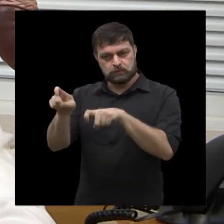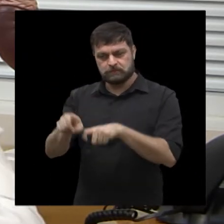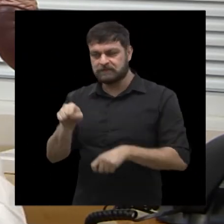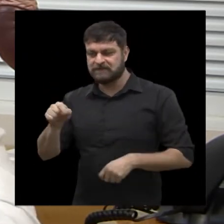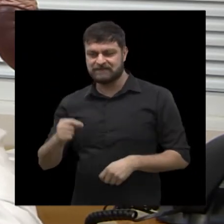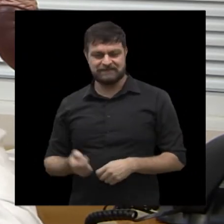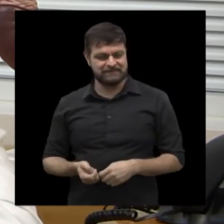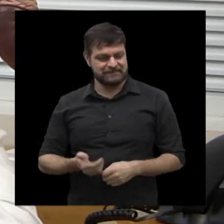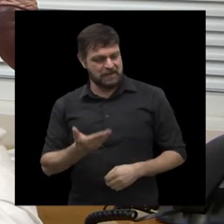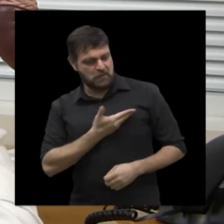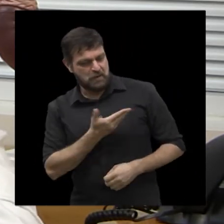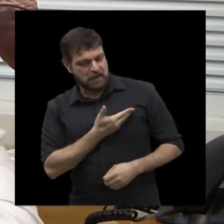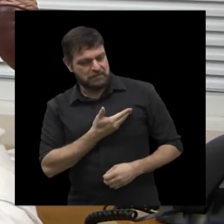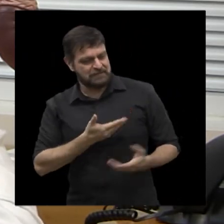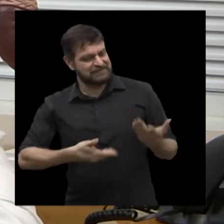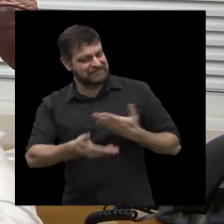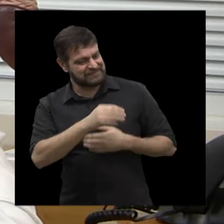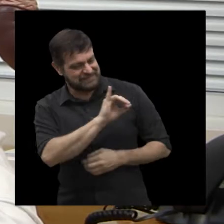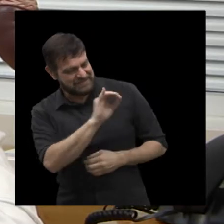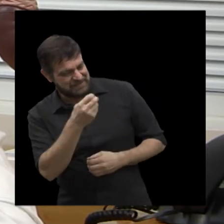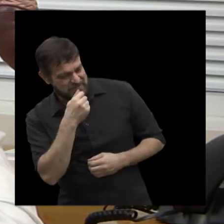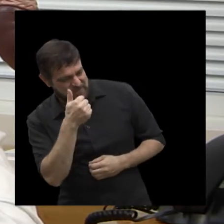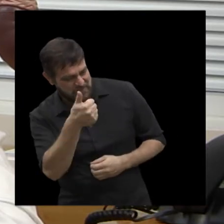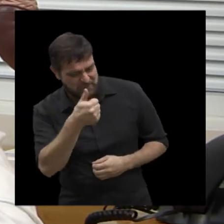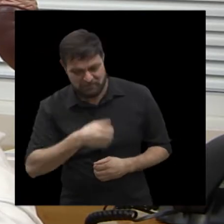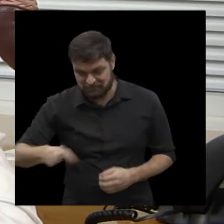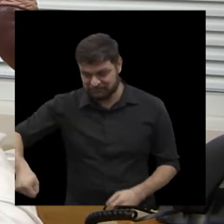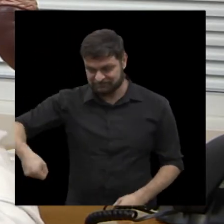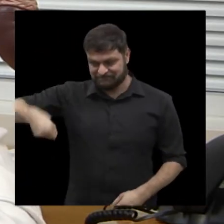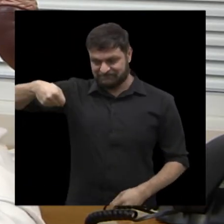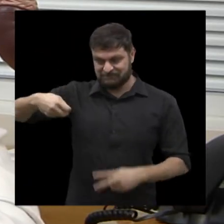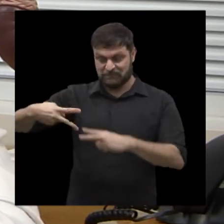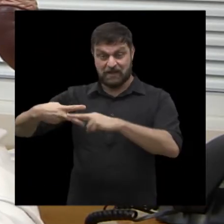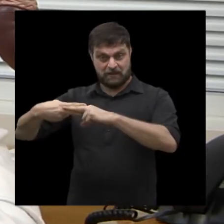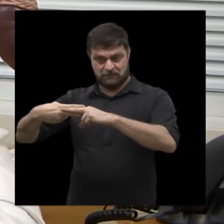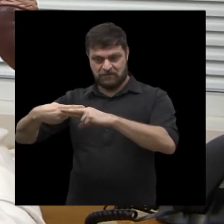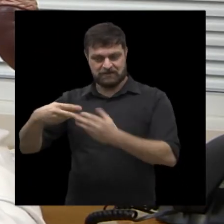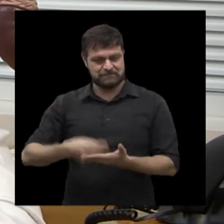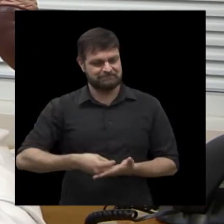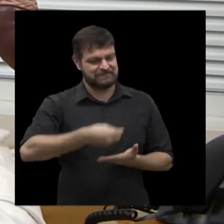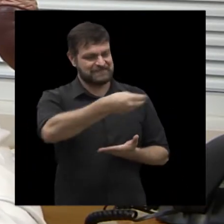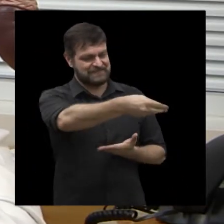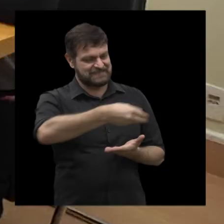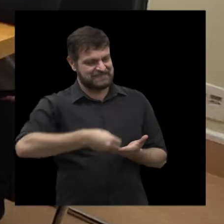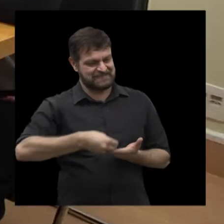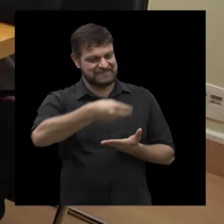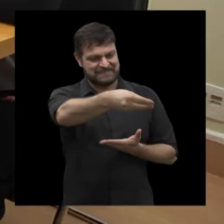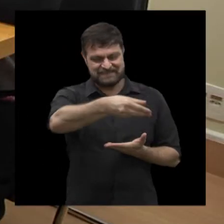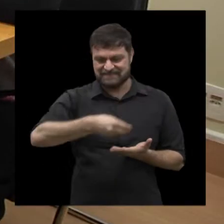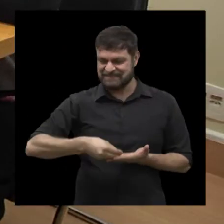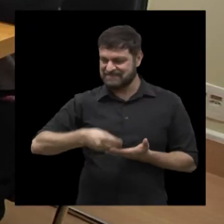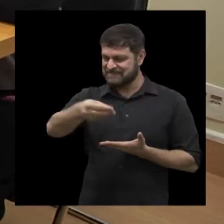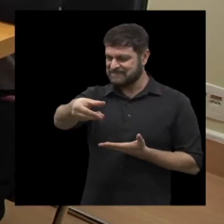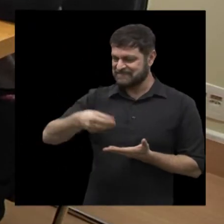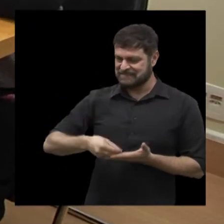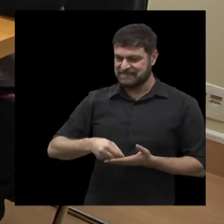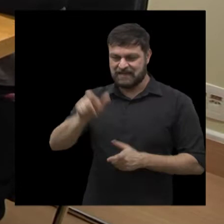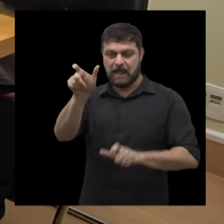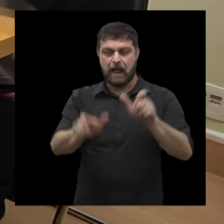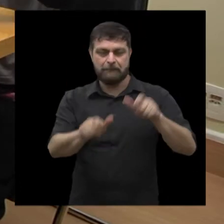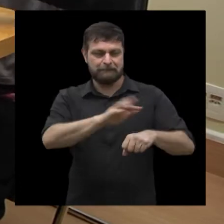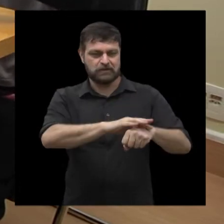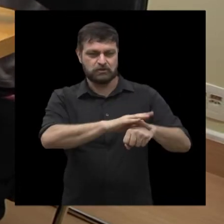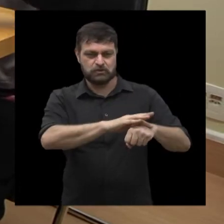para agradar os colegas, né, todos lá que faziam diálise, ele trouxe do sítio uma sacola de carambola. É costume,